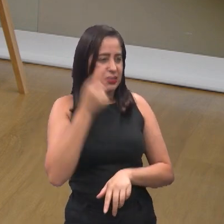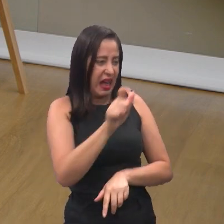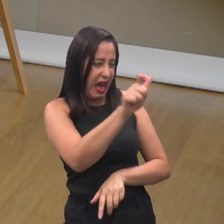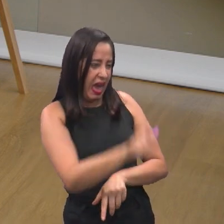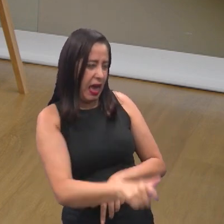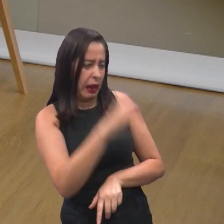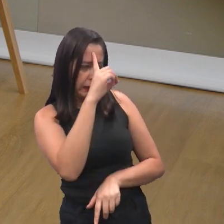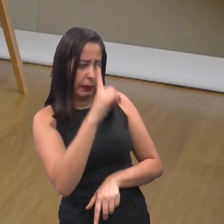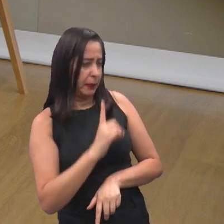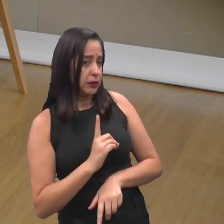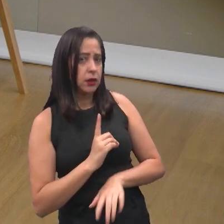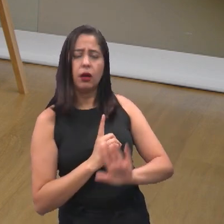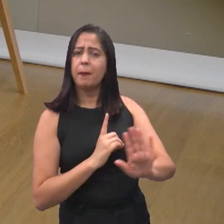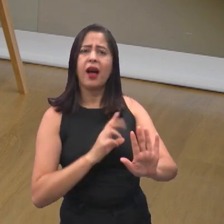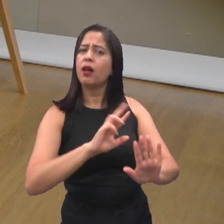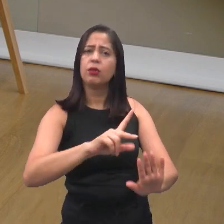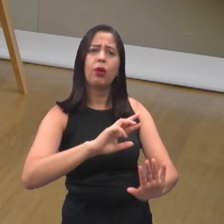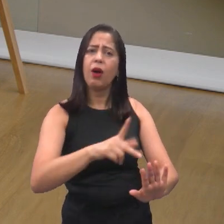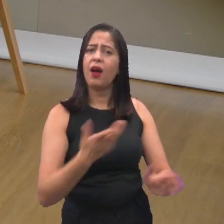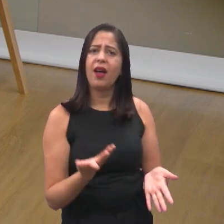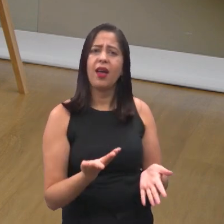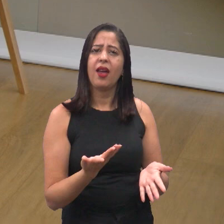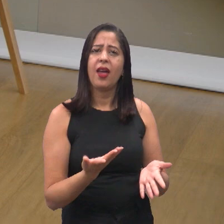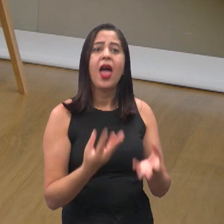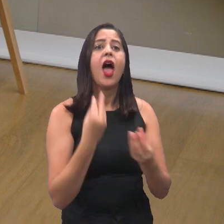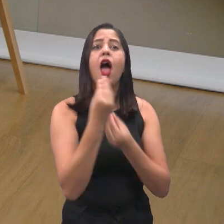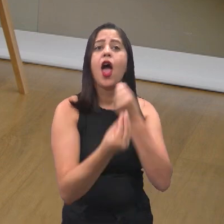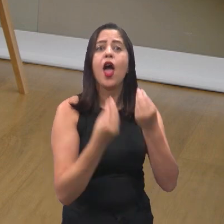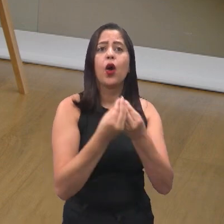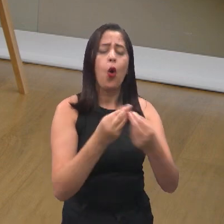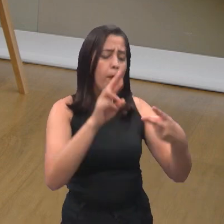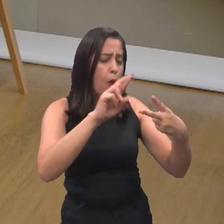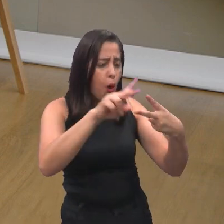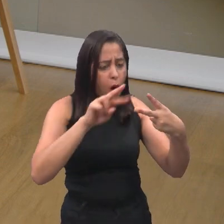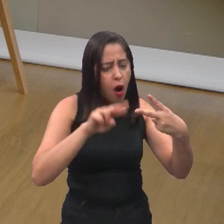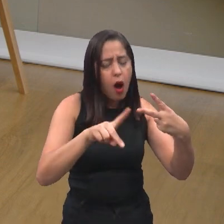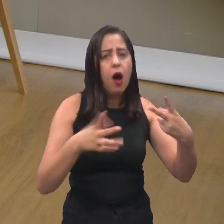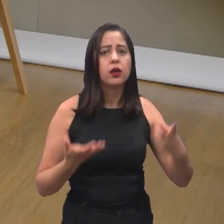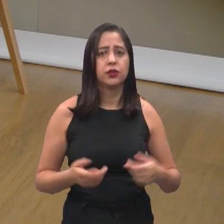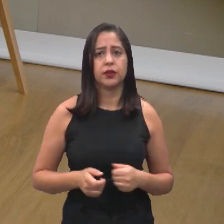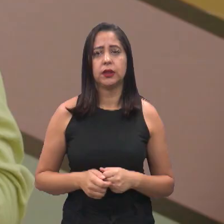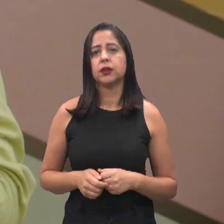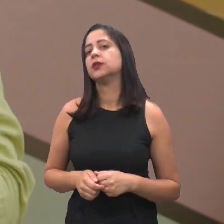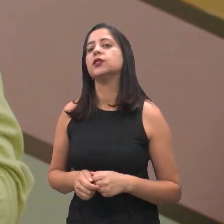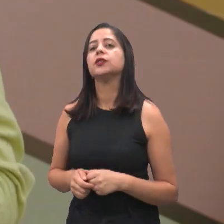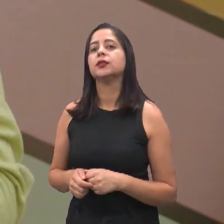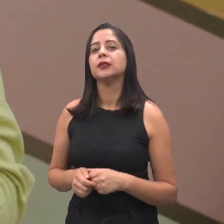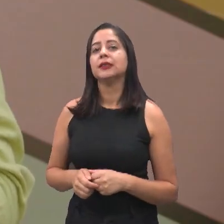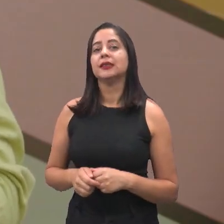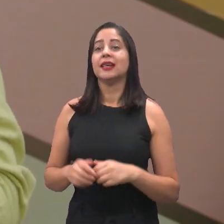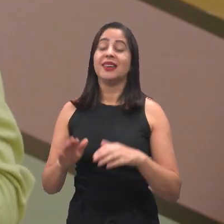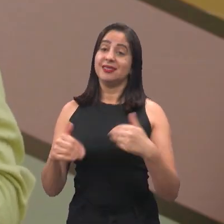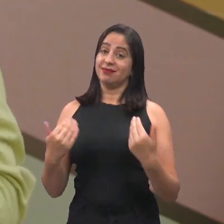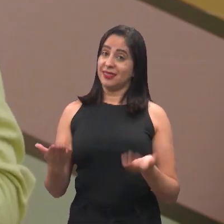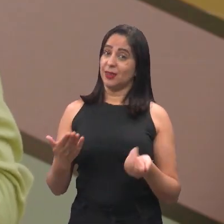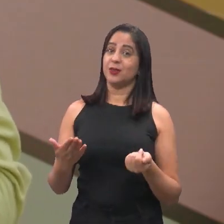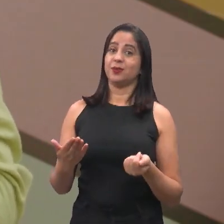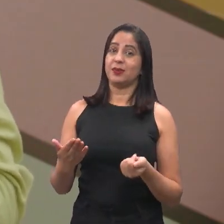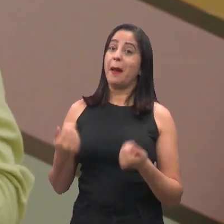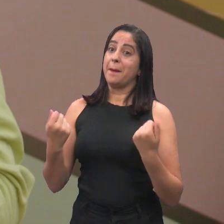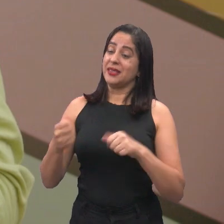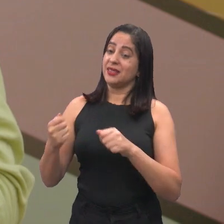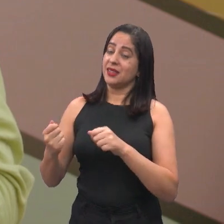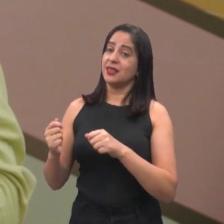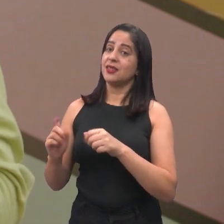está depressiva e não é uma depressão. Como que eu consigo diferenciar essas duas condições? Então, essa é uma avaliação clínica. A gente precisa